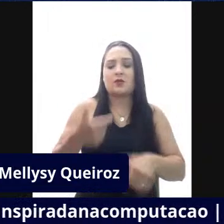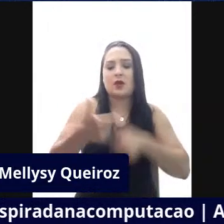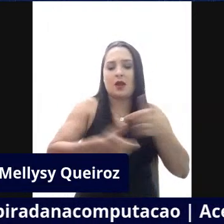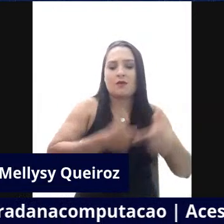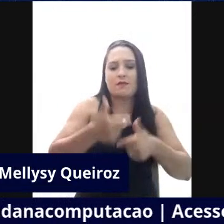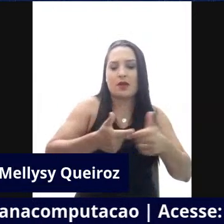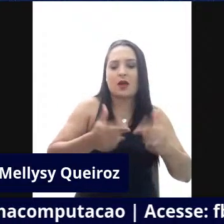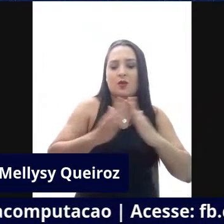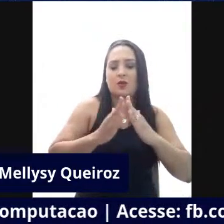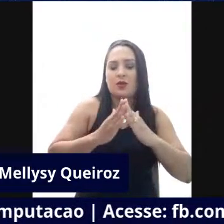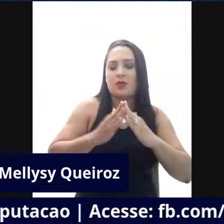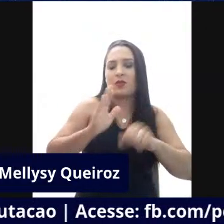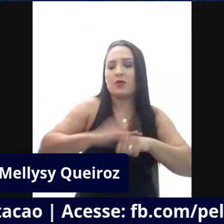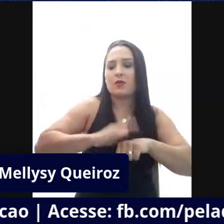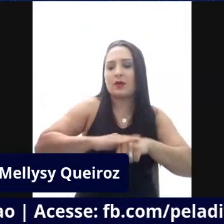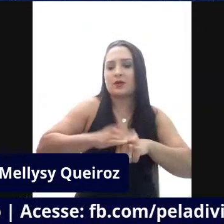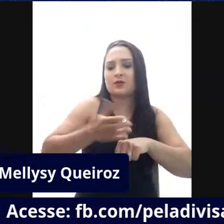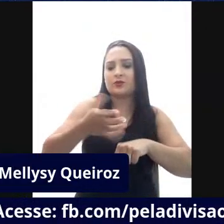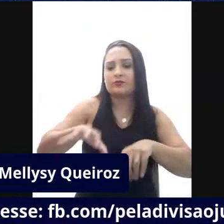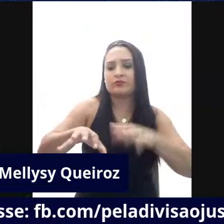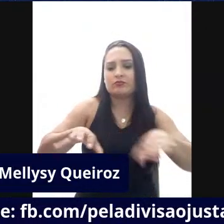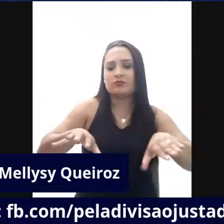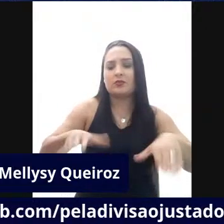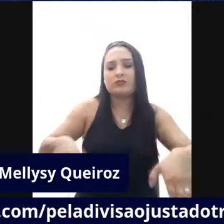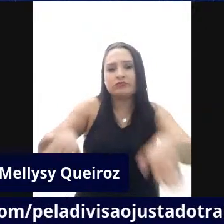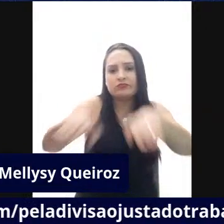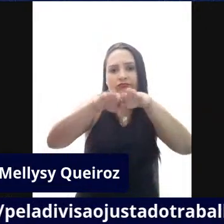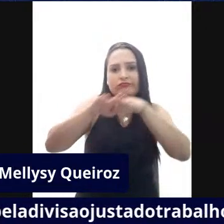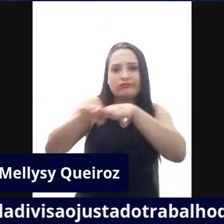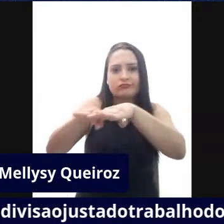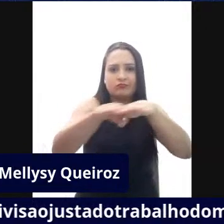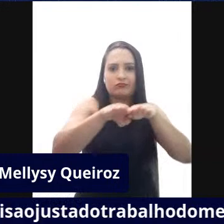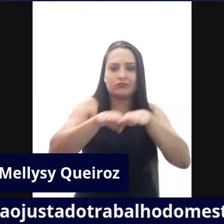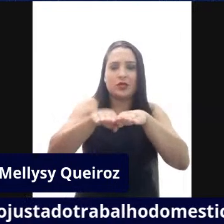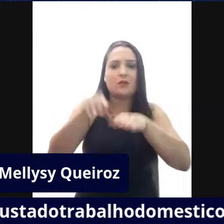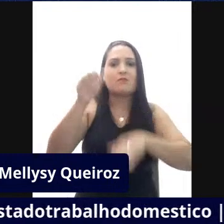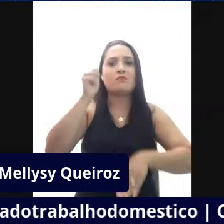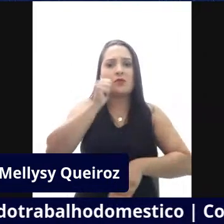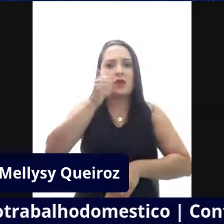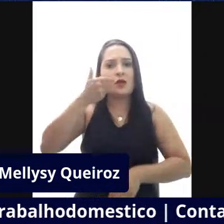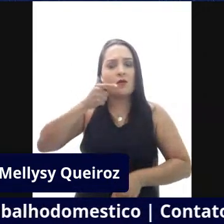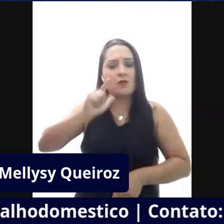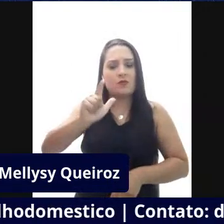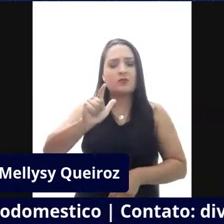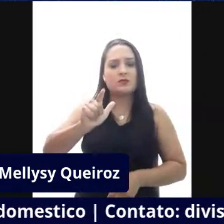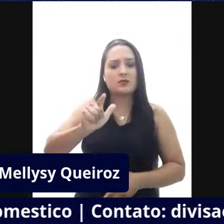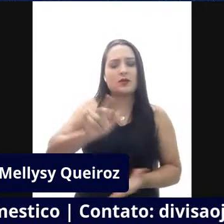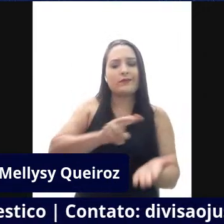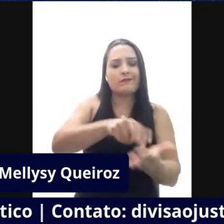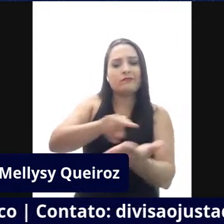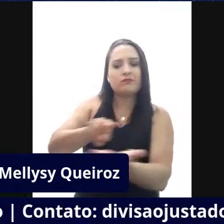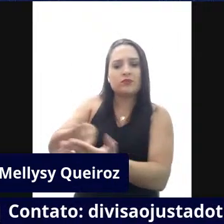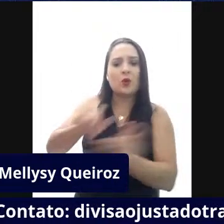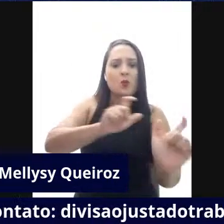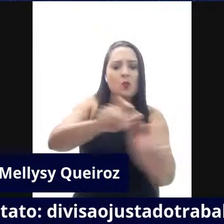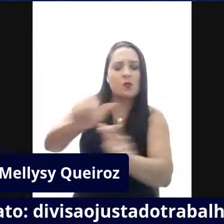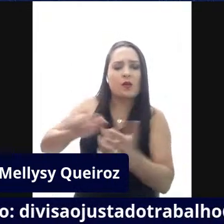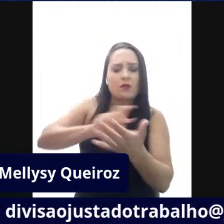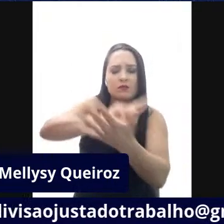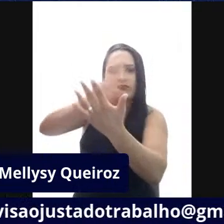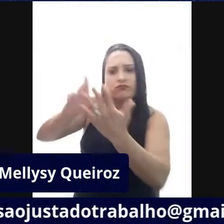mulheres em seus espaços diversos, né, com suas pautas diferentes, mas